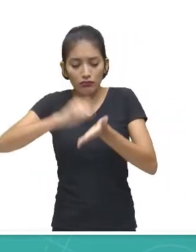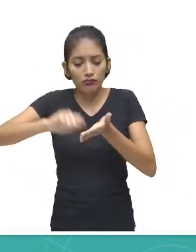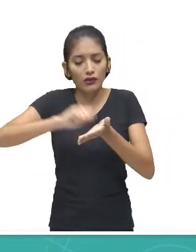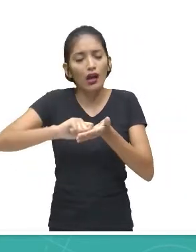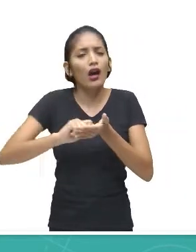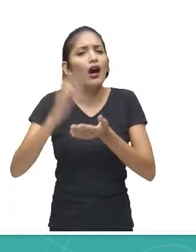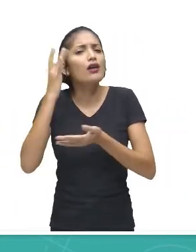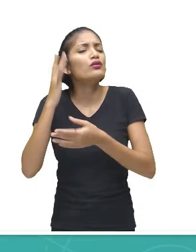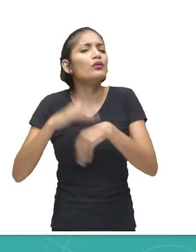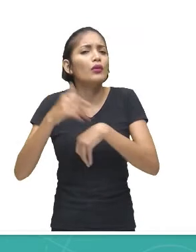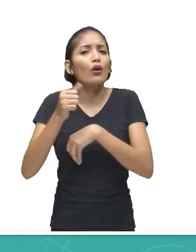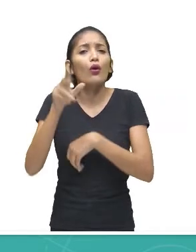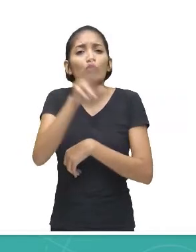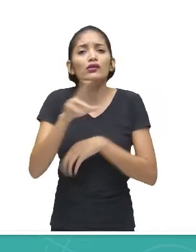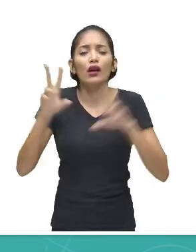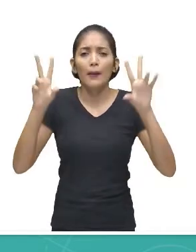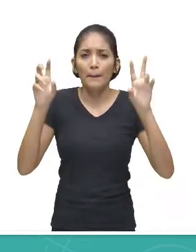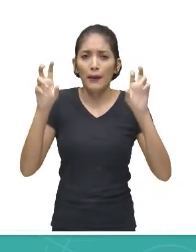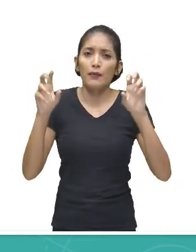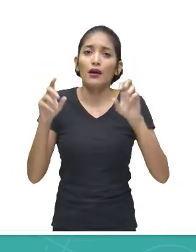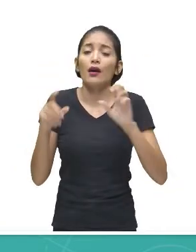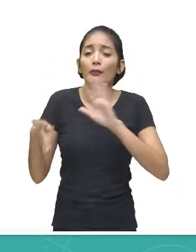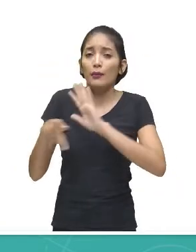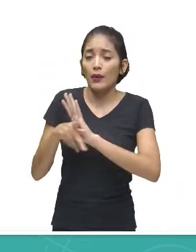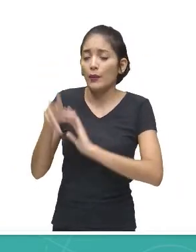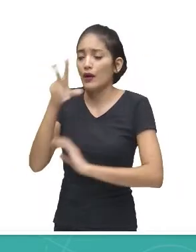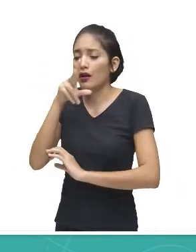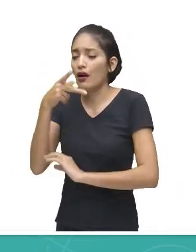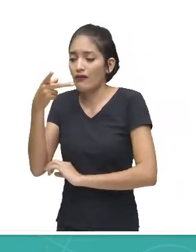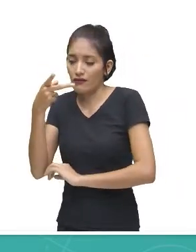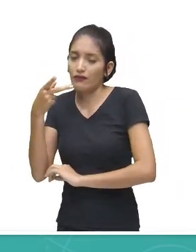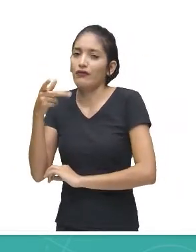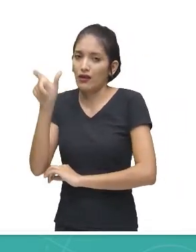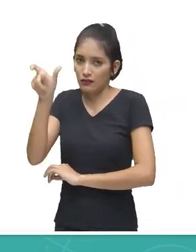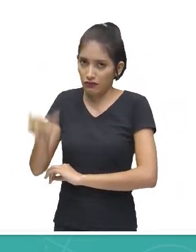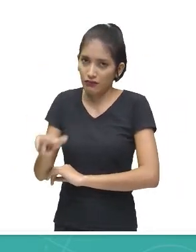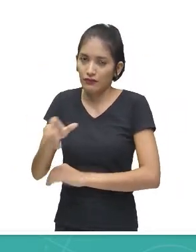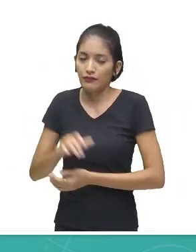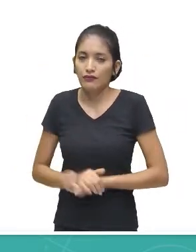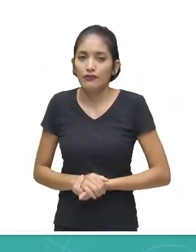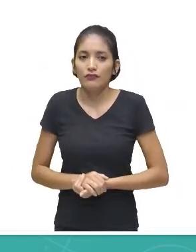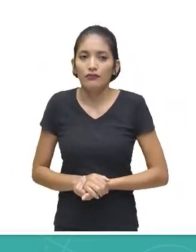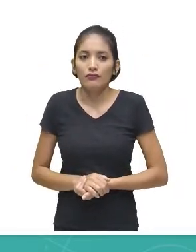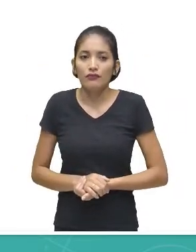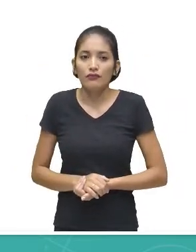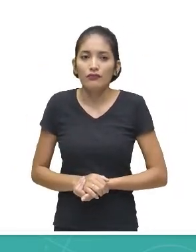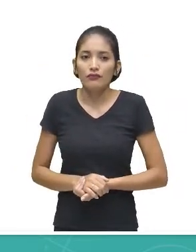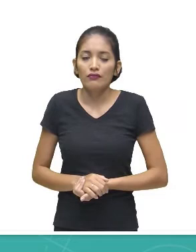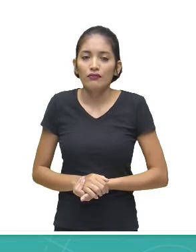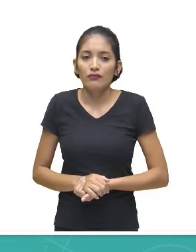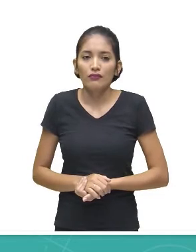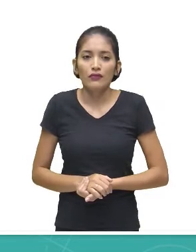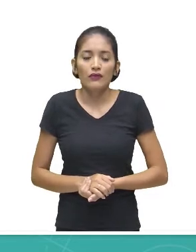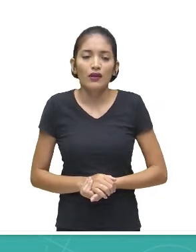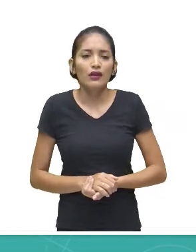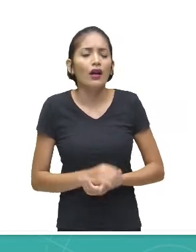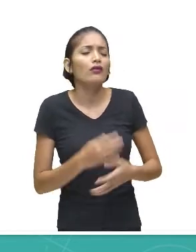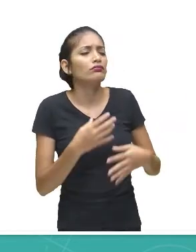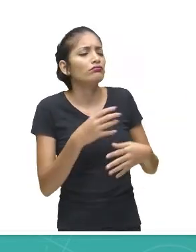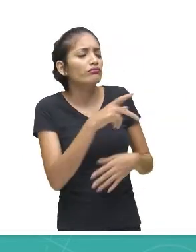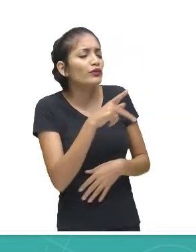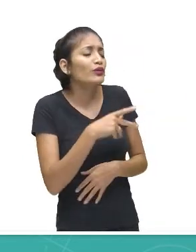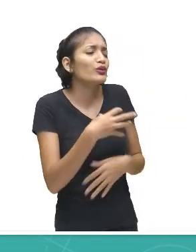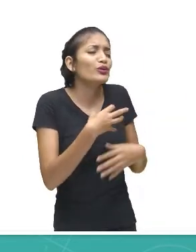preferiu utilizar as aspas para indicar a voz do personagem. Então, ele diz: professor, sinto muito orgulho dessa